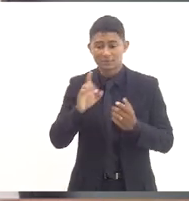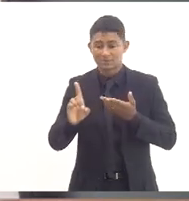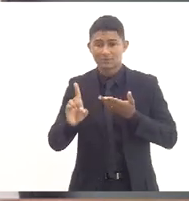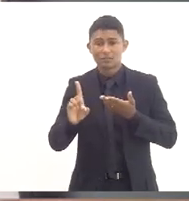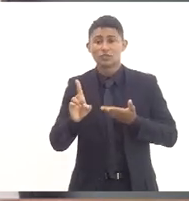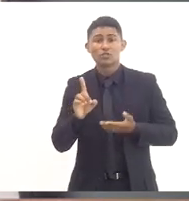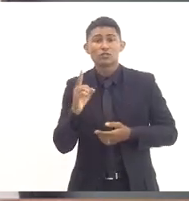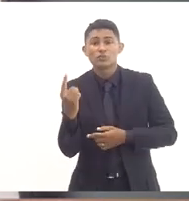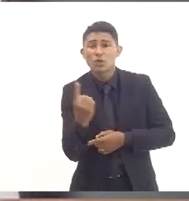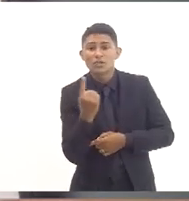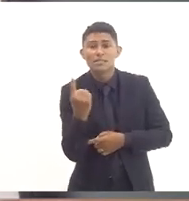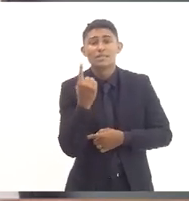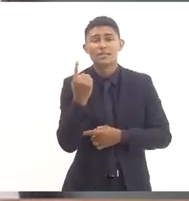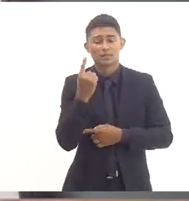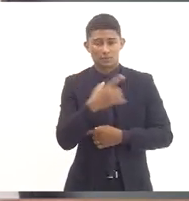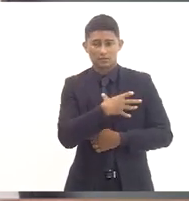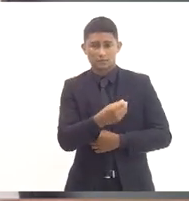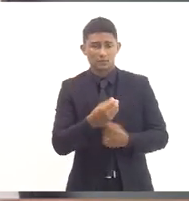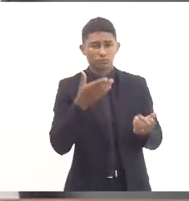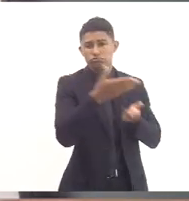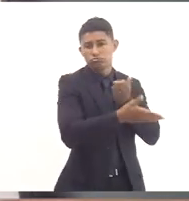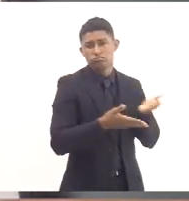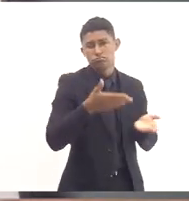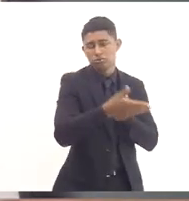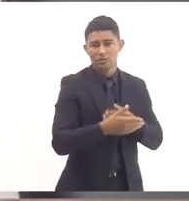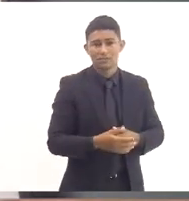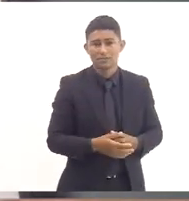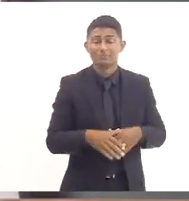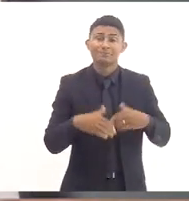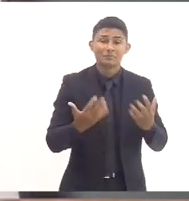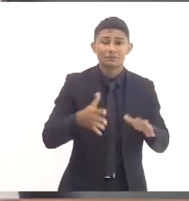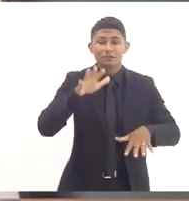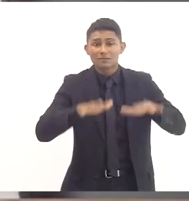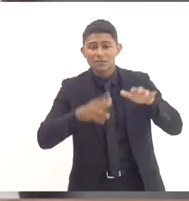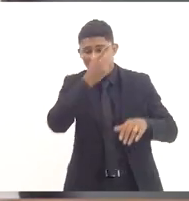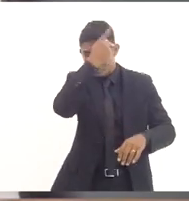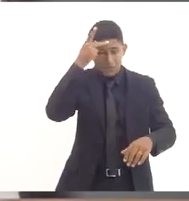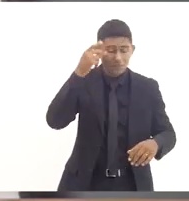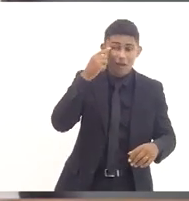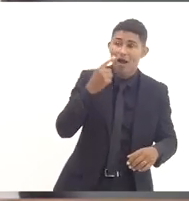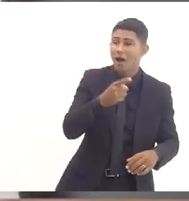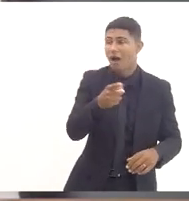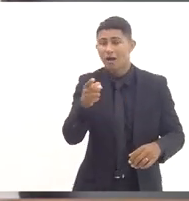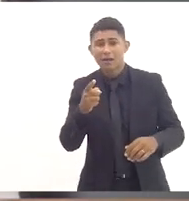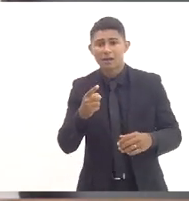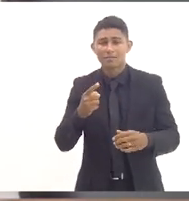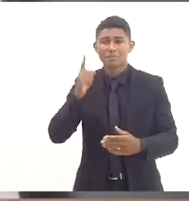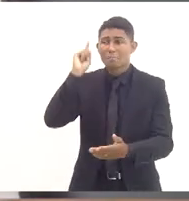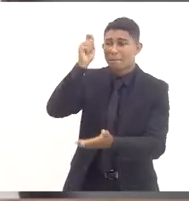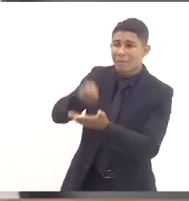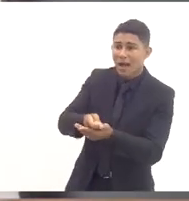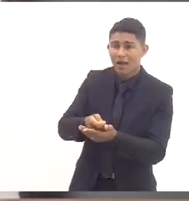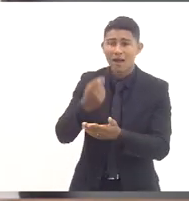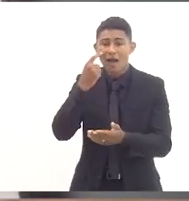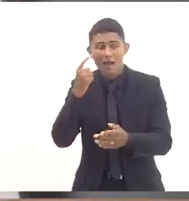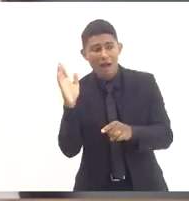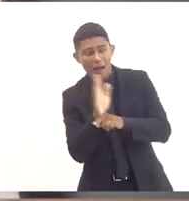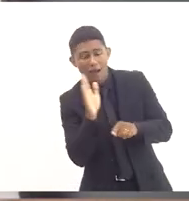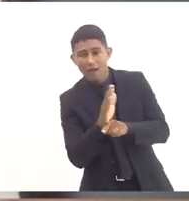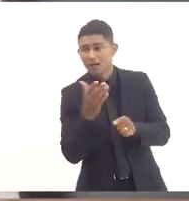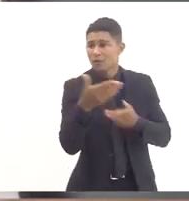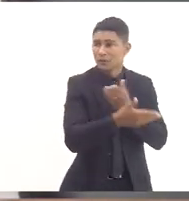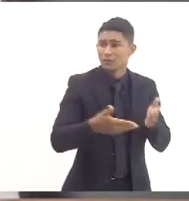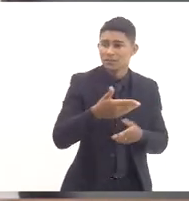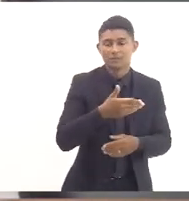condição de colocar uma pessoa ou então seja porque eu não encontro seja porque não pode pagar realmente é muito difícil para ela